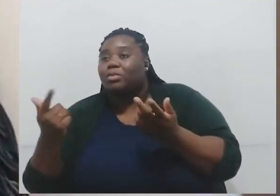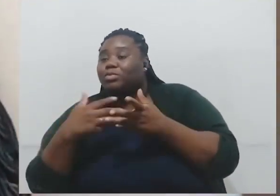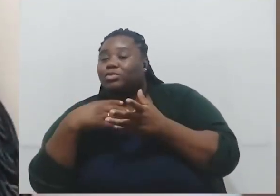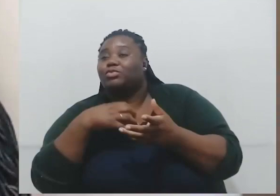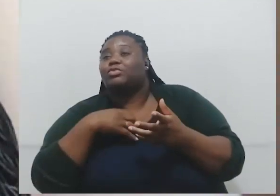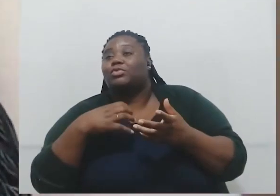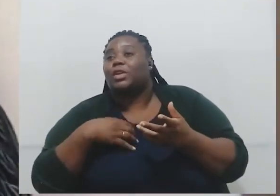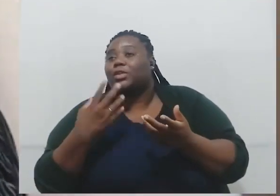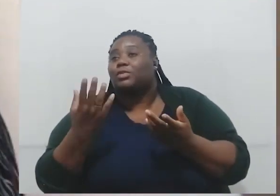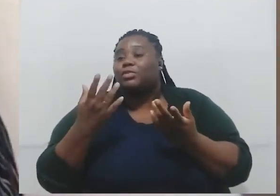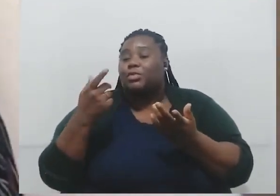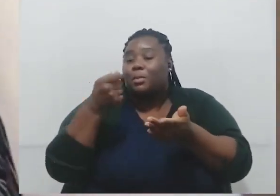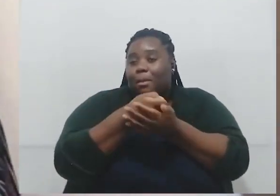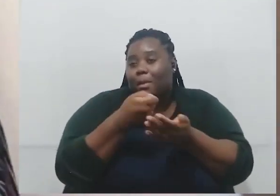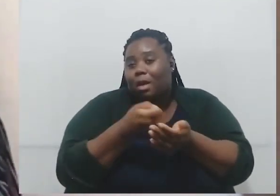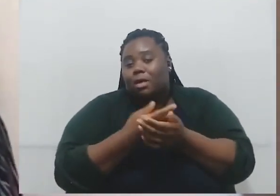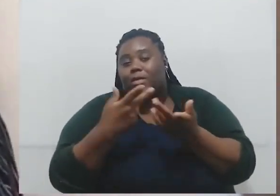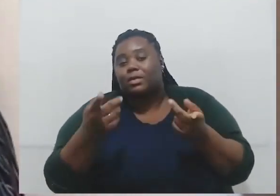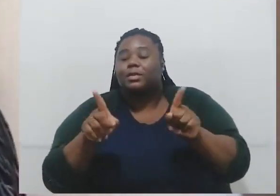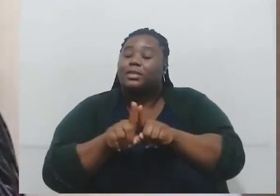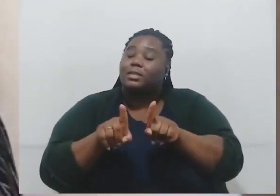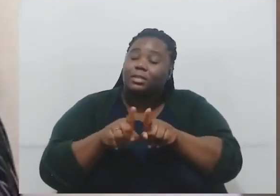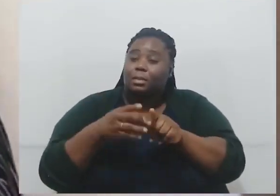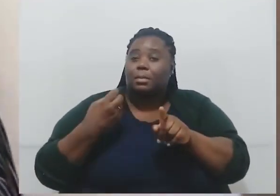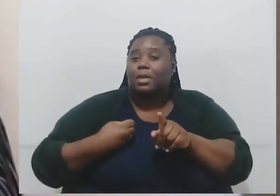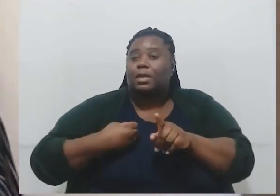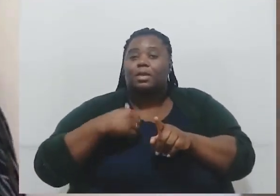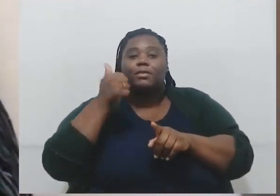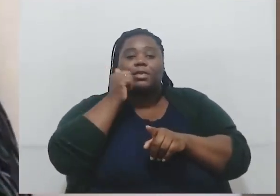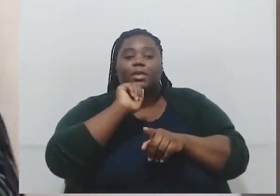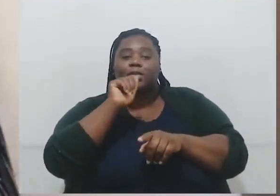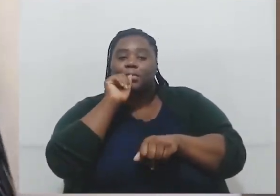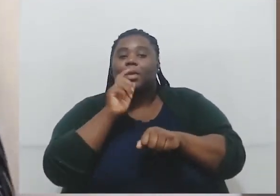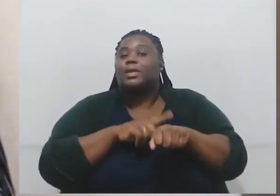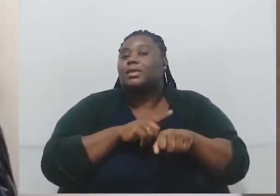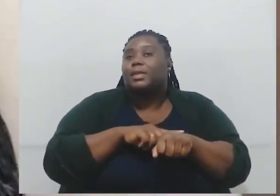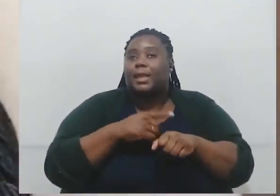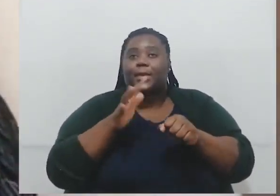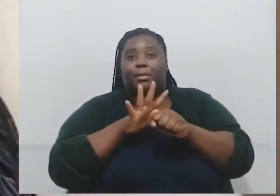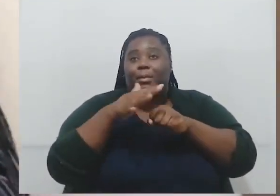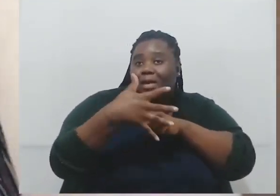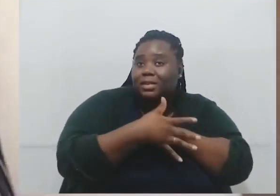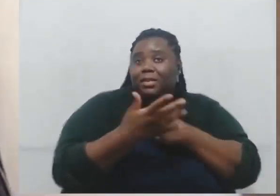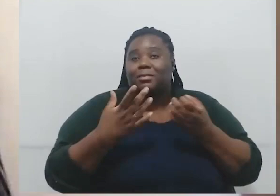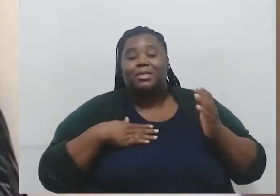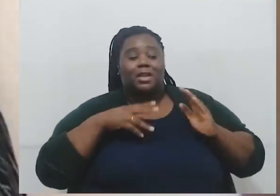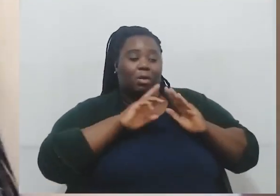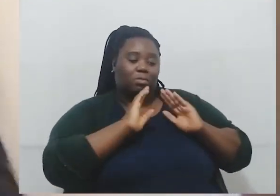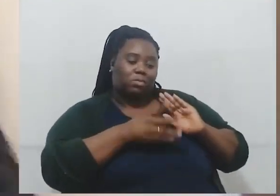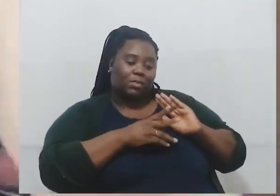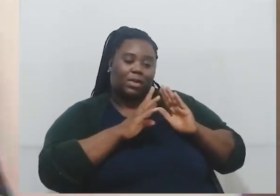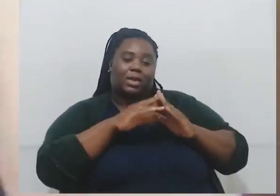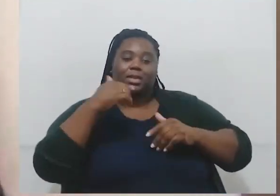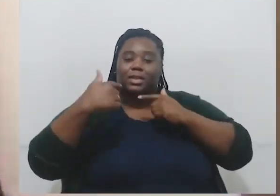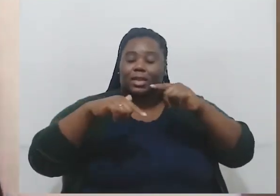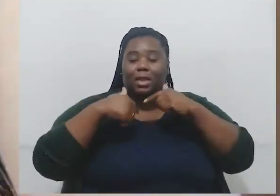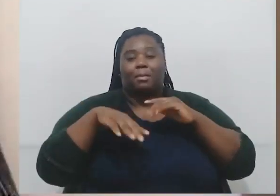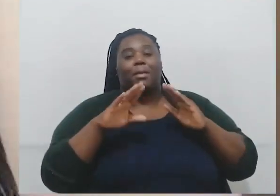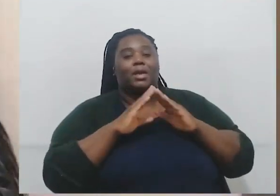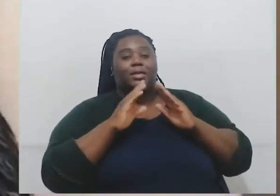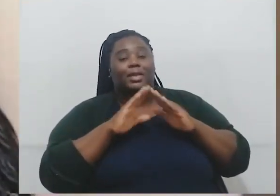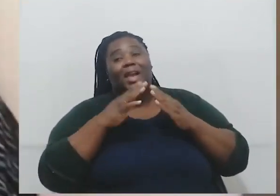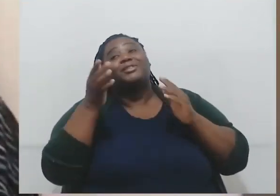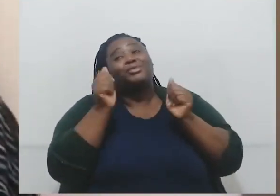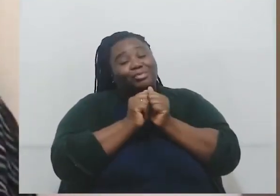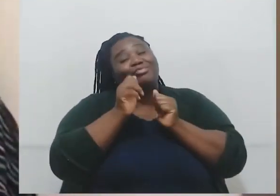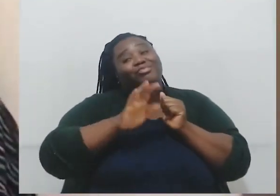maternidade, tempo, pandemia, quarentena, home office com criança em casa e uma rede pequena,